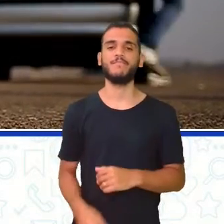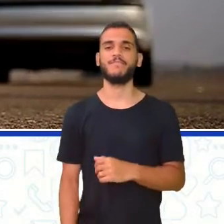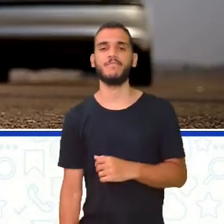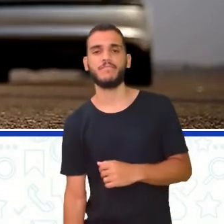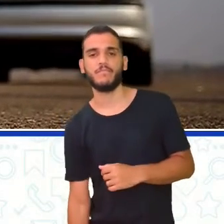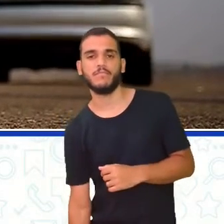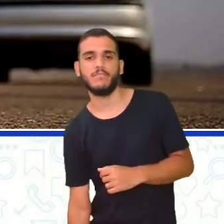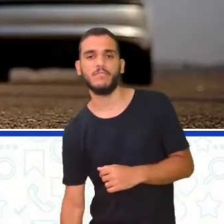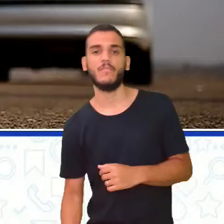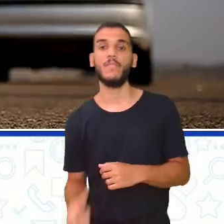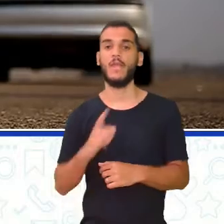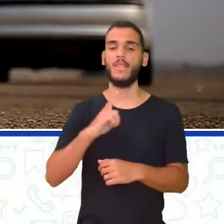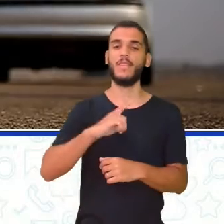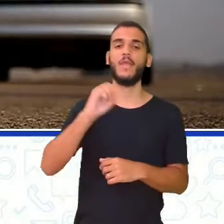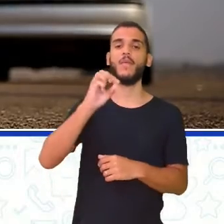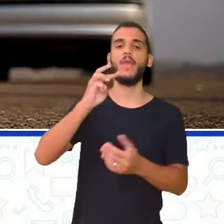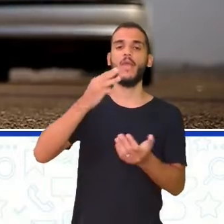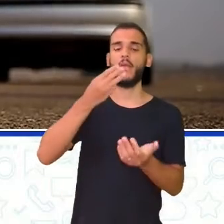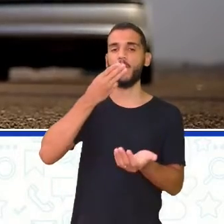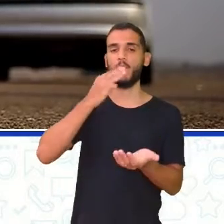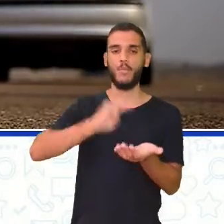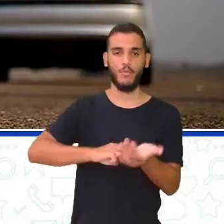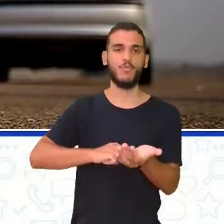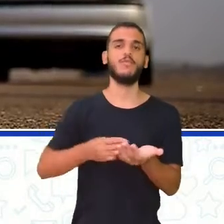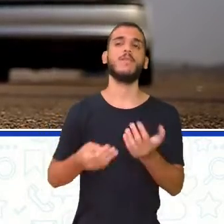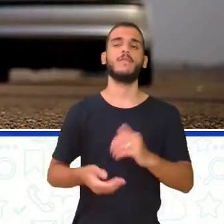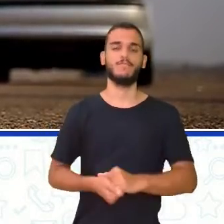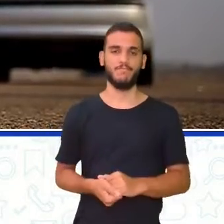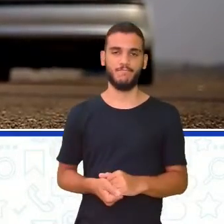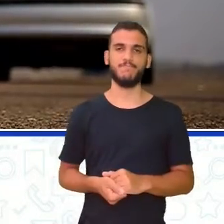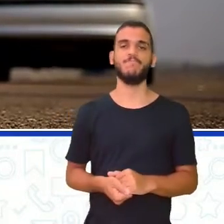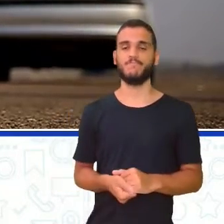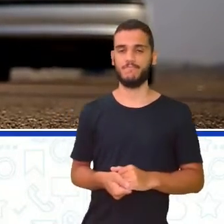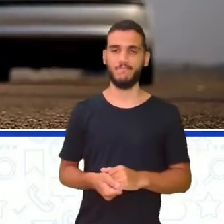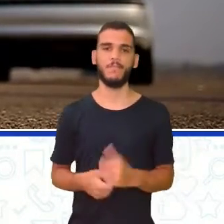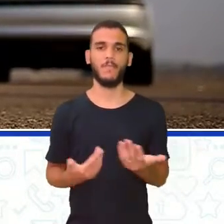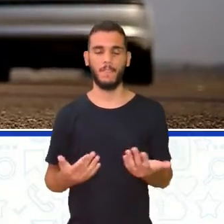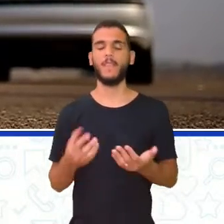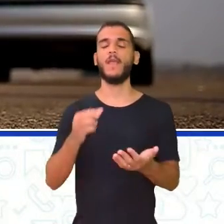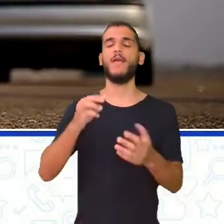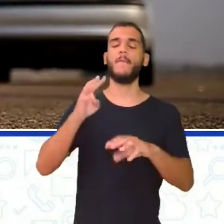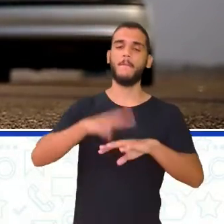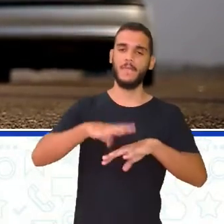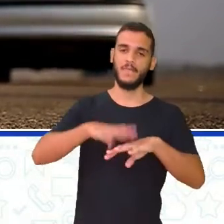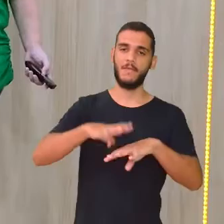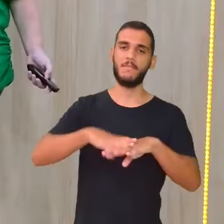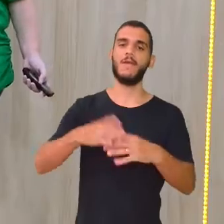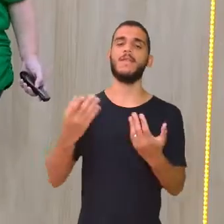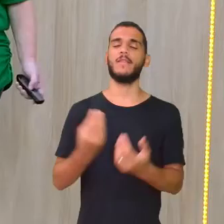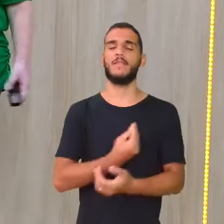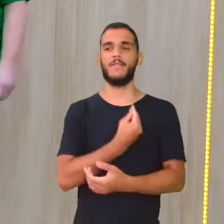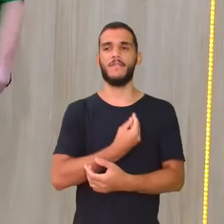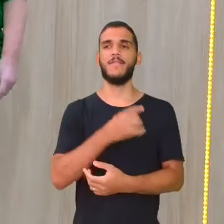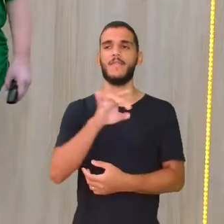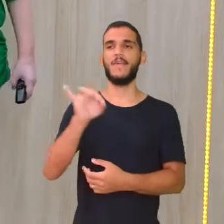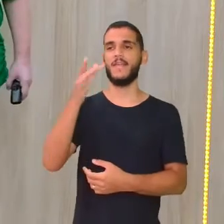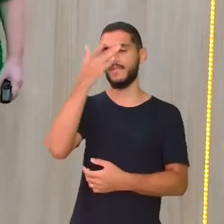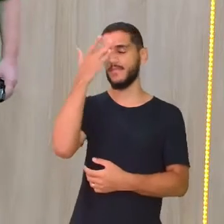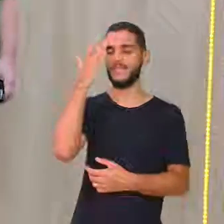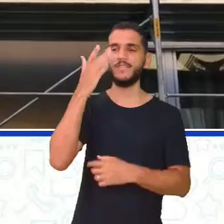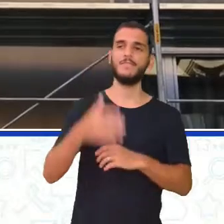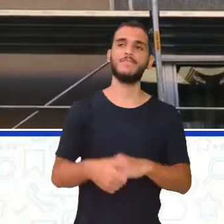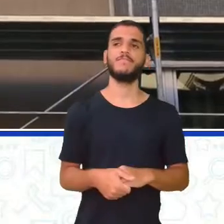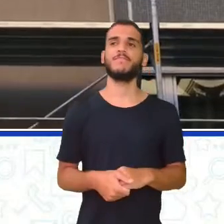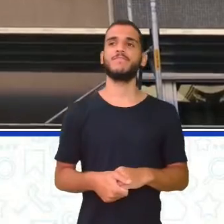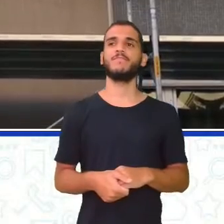que tem multa, né? Multa é Isso, dinheiro, exato. multa é dinheiro. Olha a matemática aí na vida da gente.